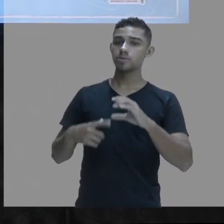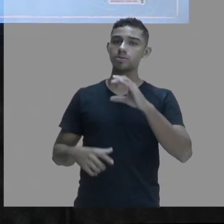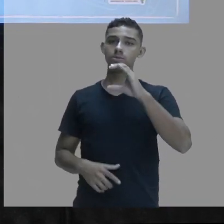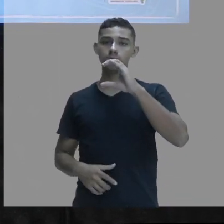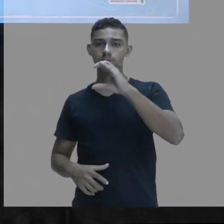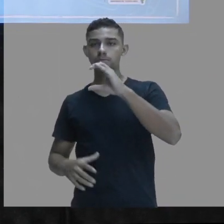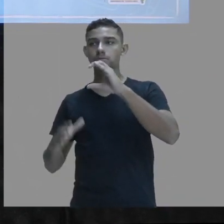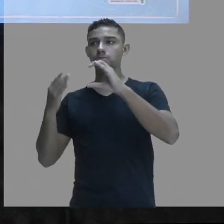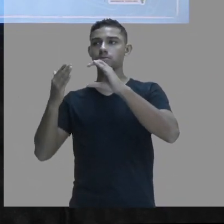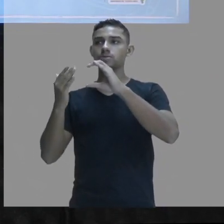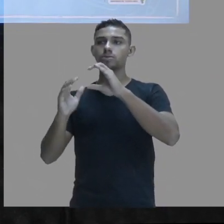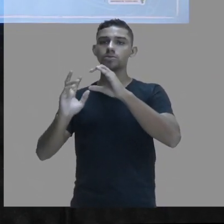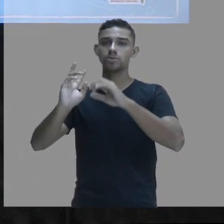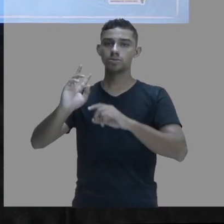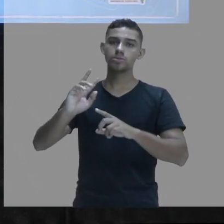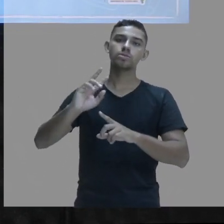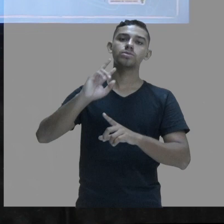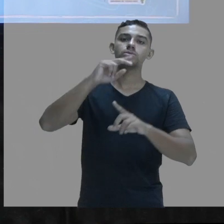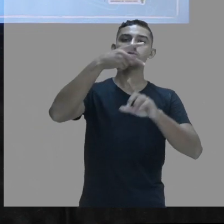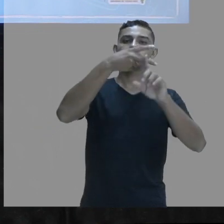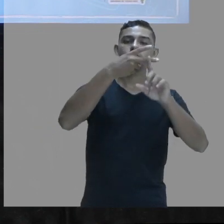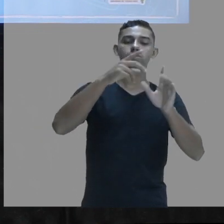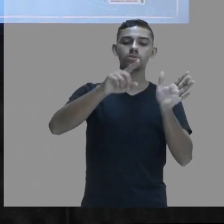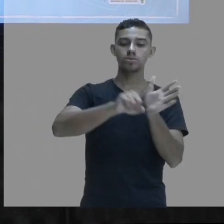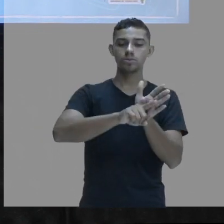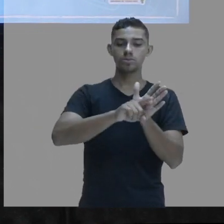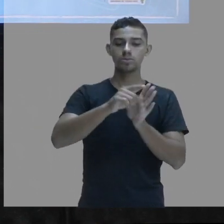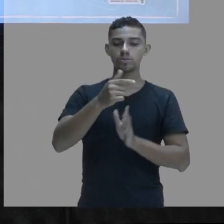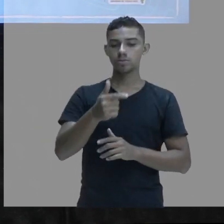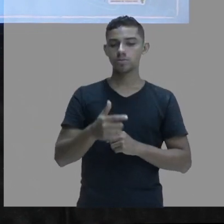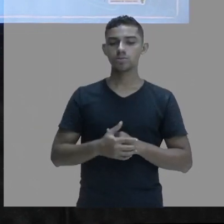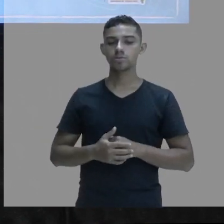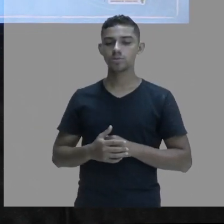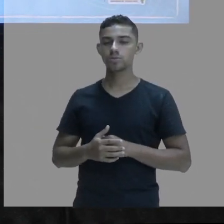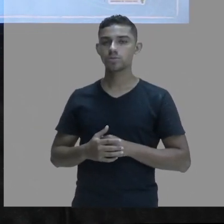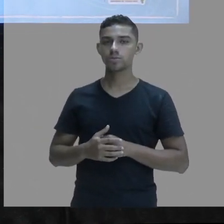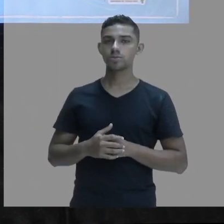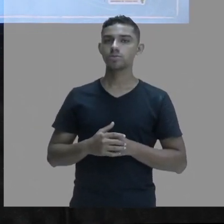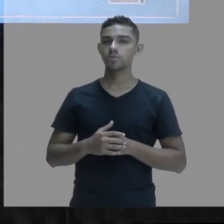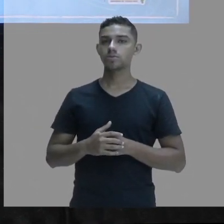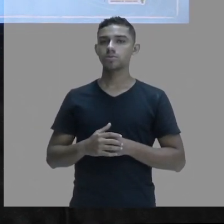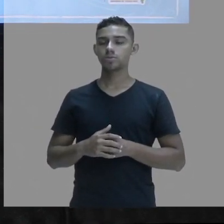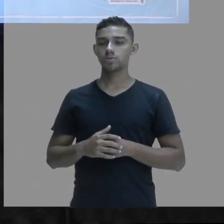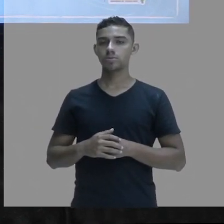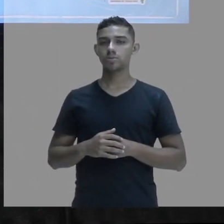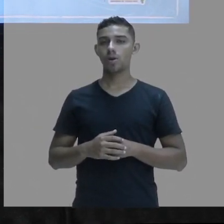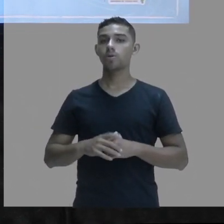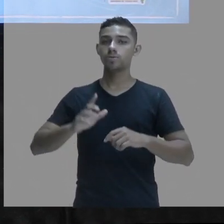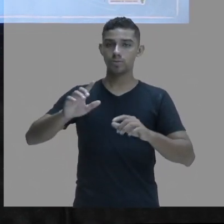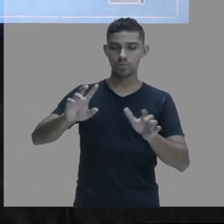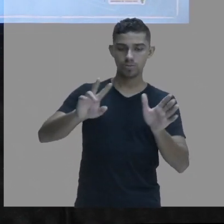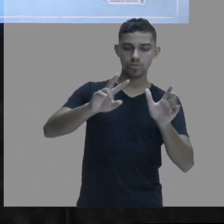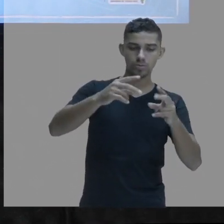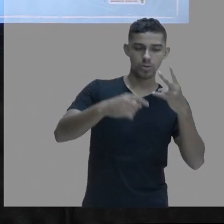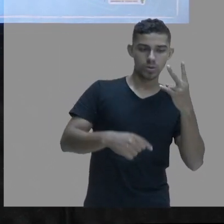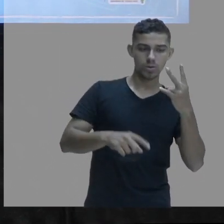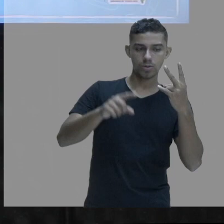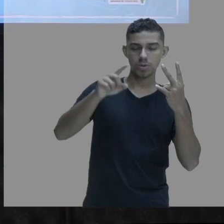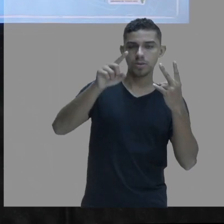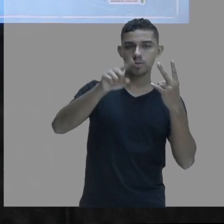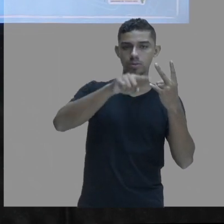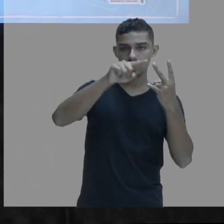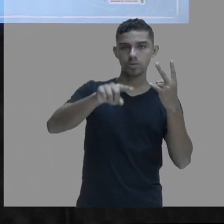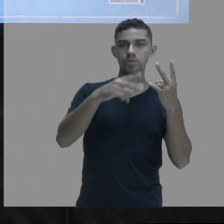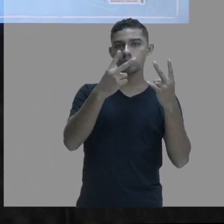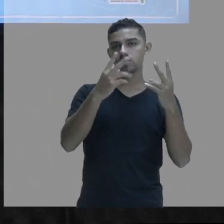dobro de hidrogênios menos 2. O dobro de 2 é 4, menos 2, 2.